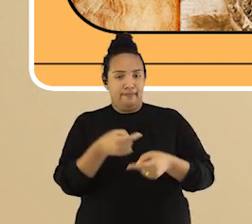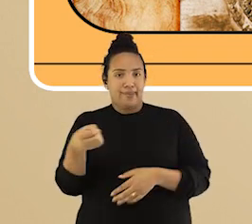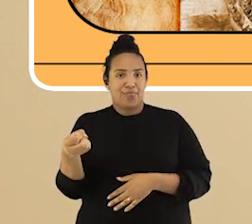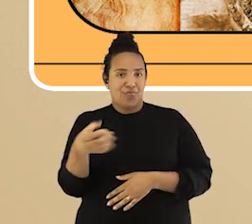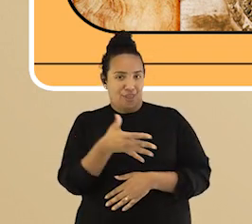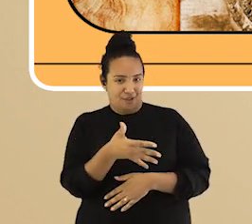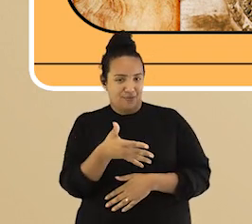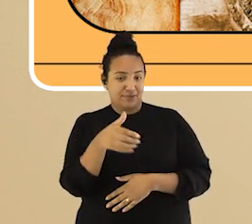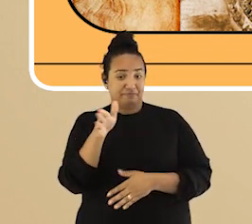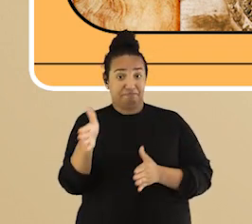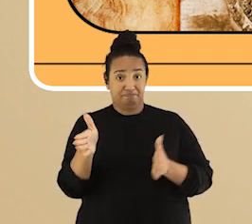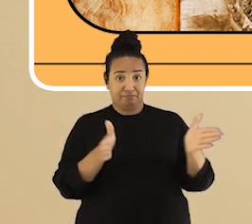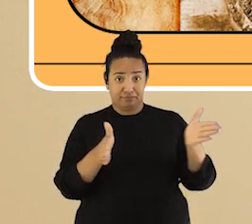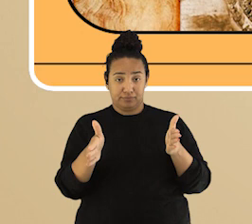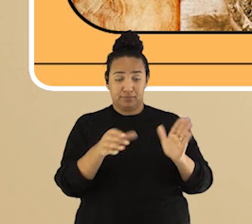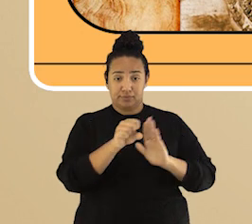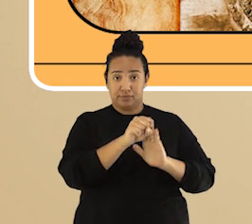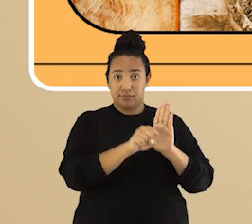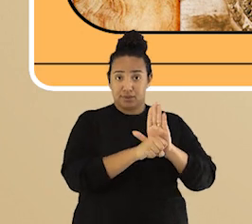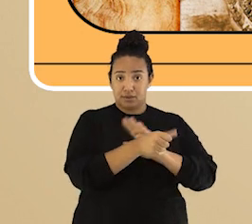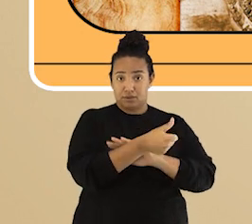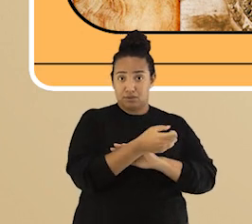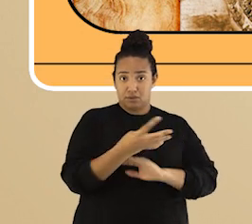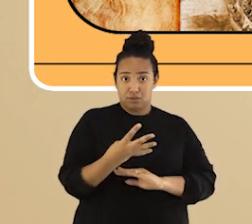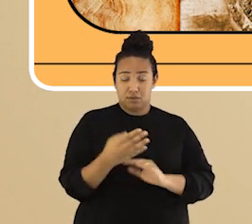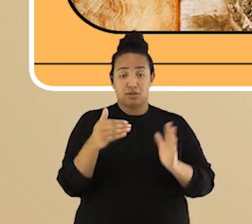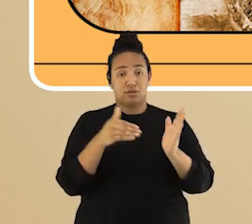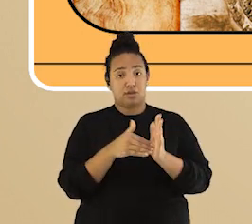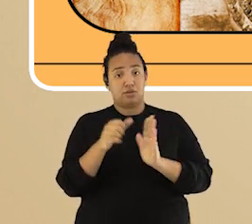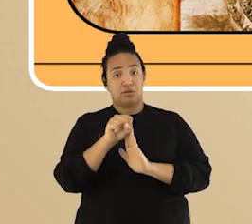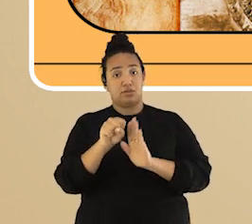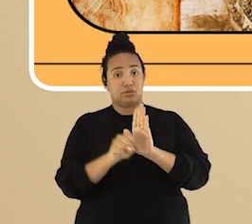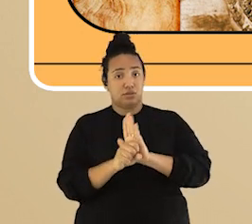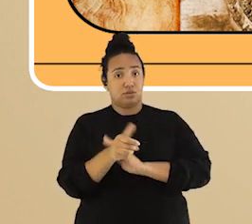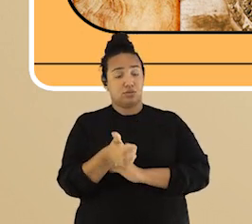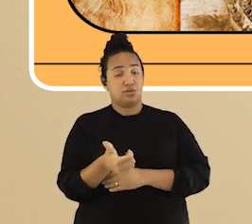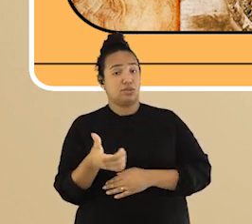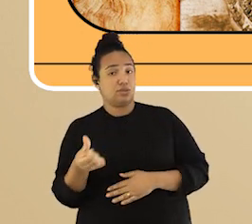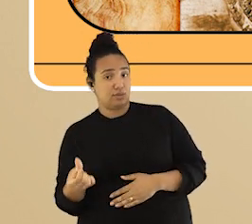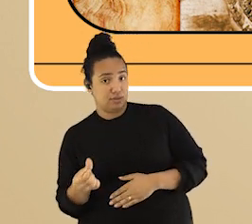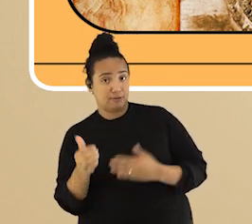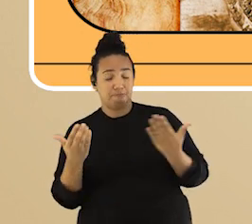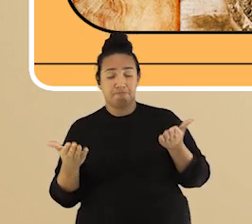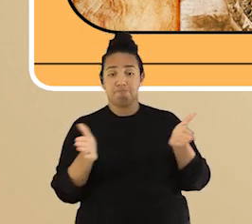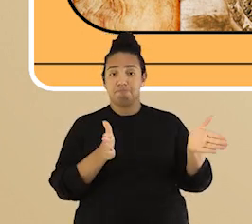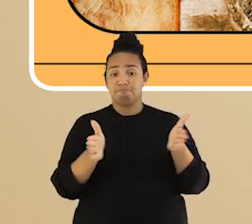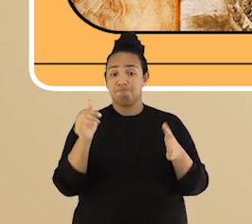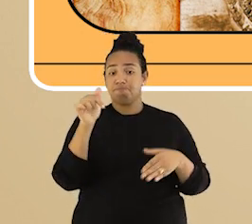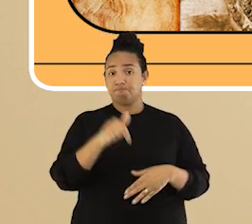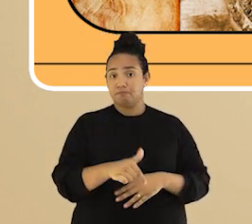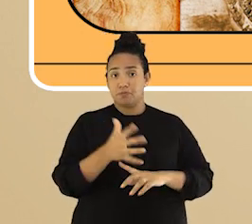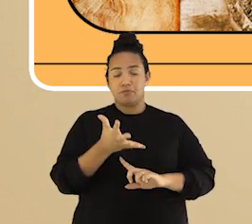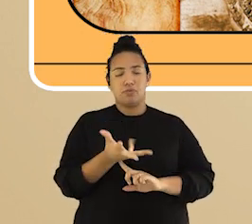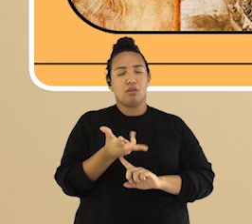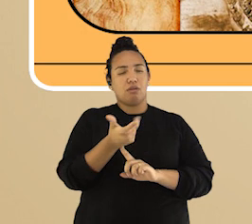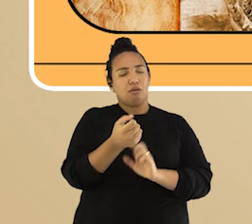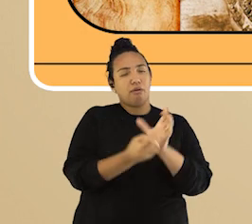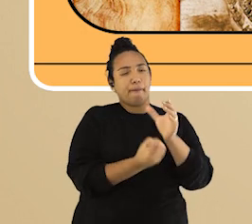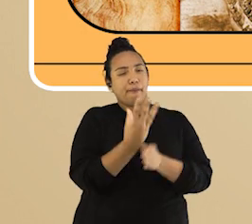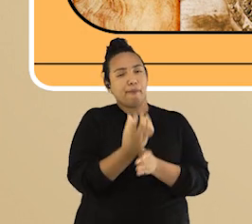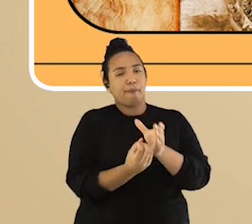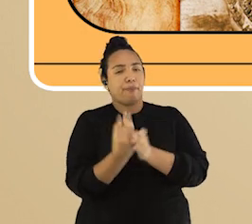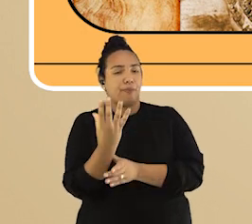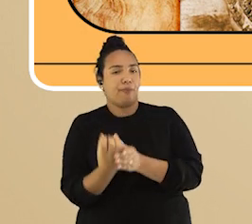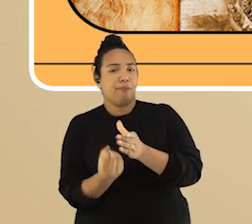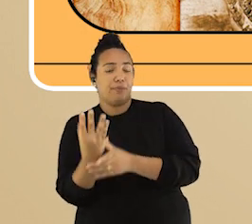período compreendido entre o século XIV e o século XVI. Nesse período, as produções artísticas e os